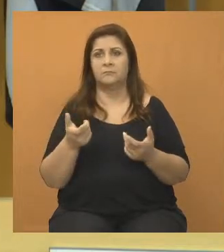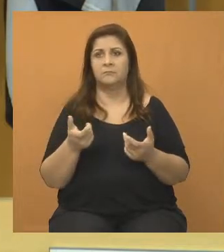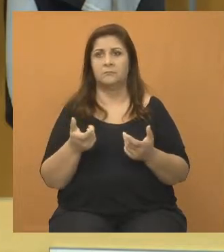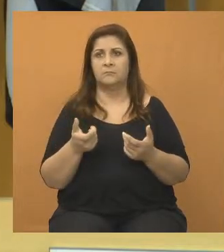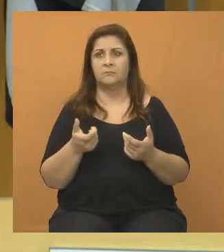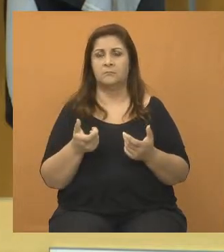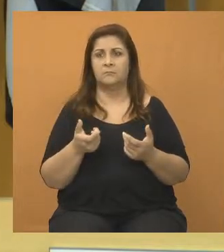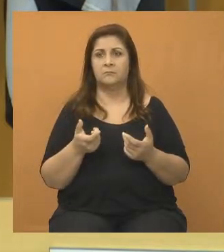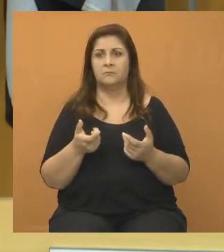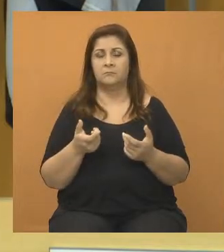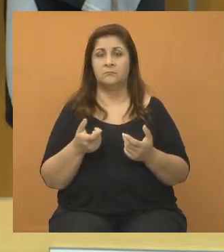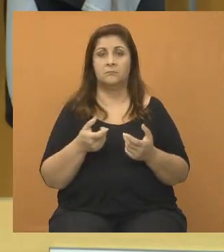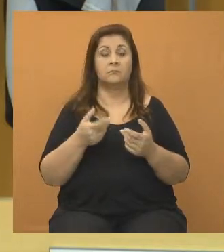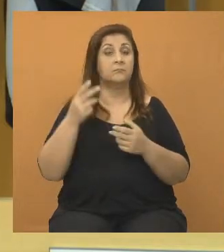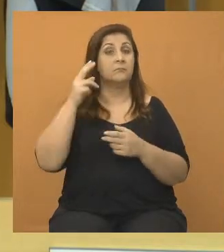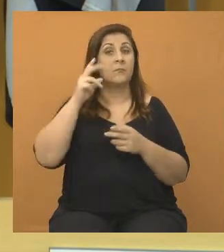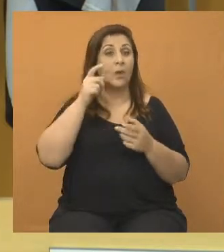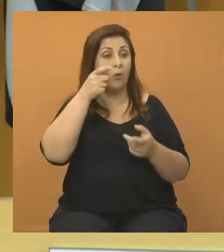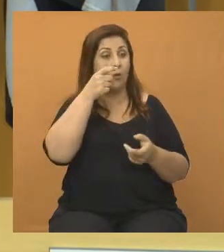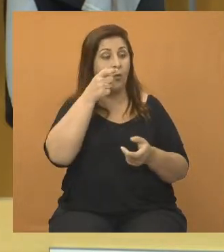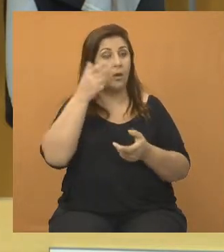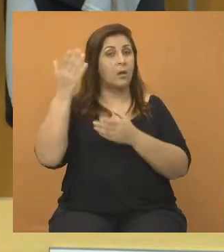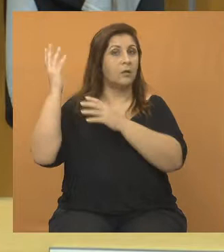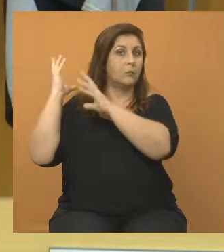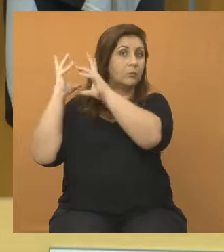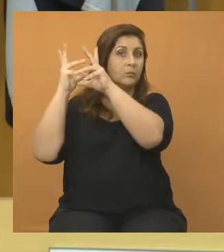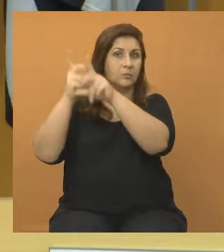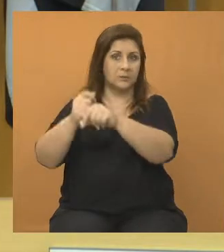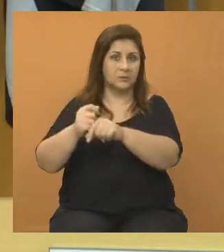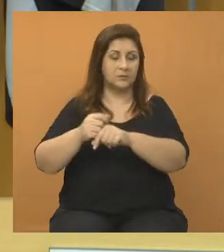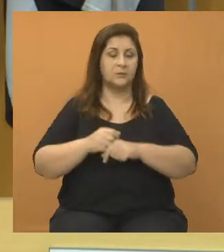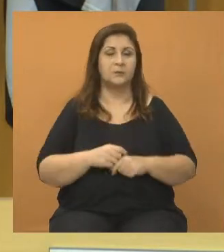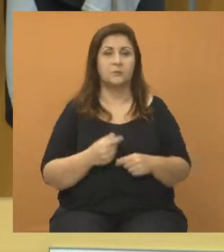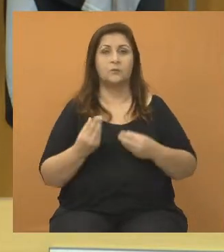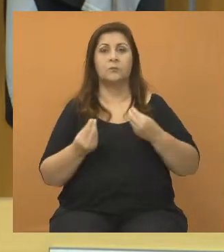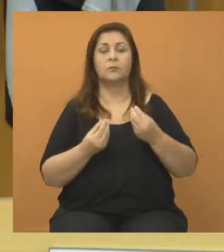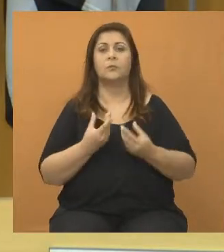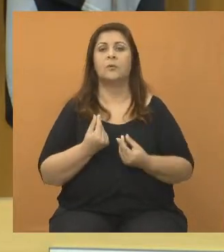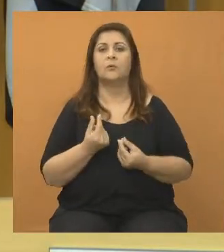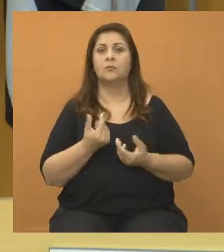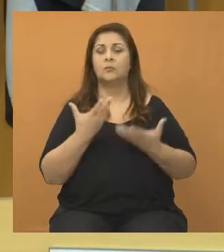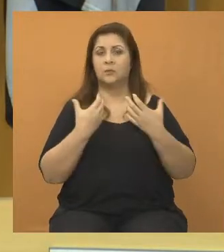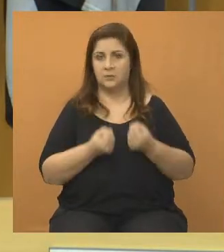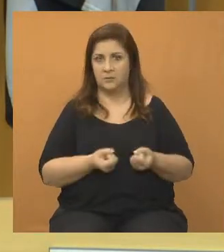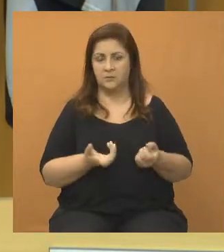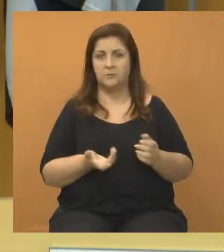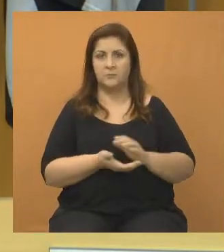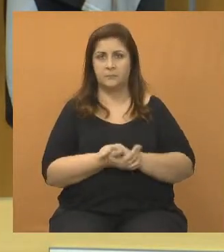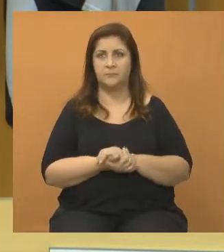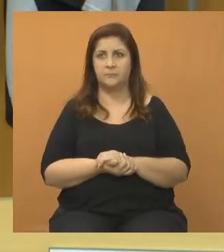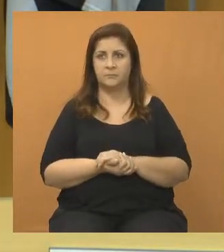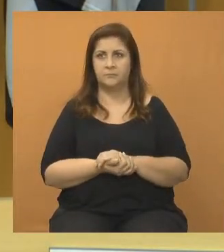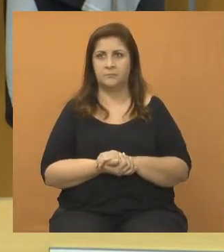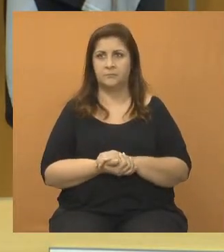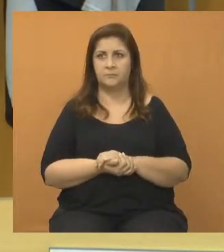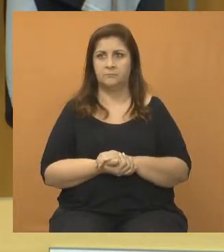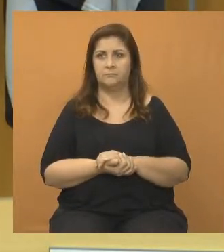gente está analisando com base num histórico de aumento de receita, né? Então, a projeção é feita com base nesse histórico do aumento de